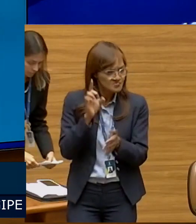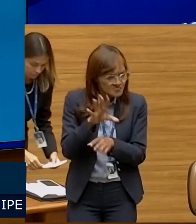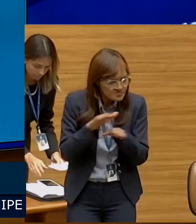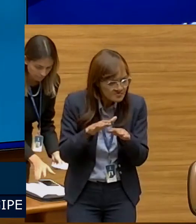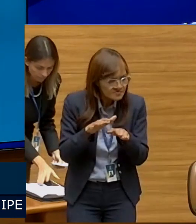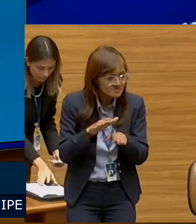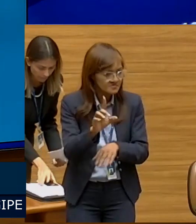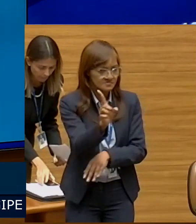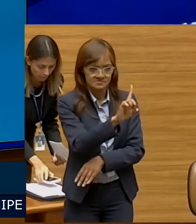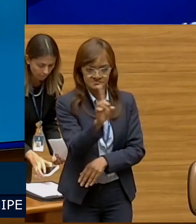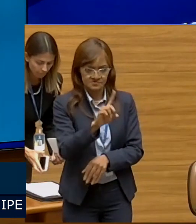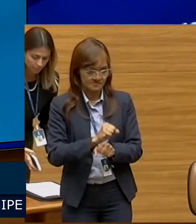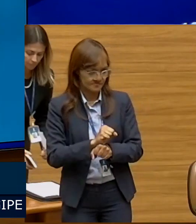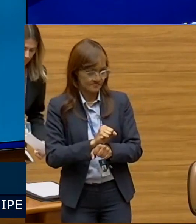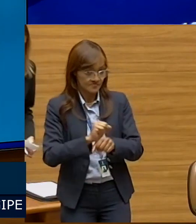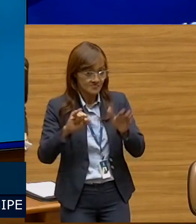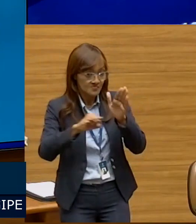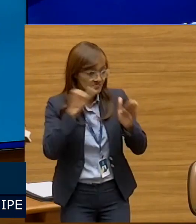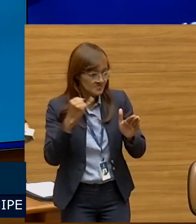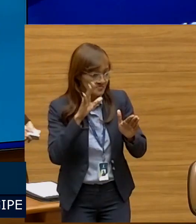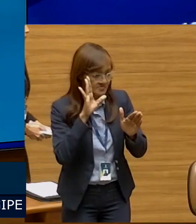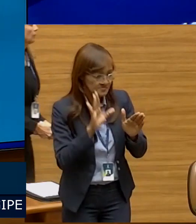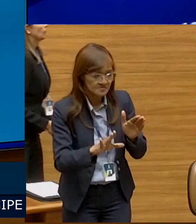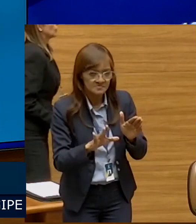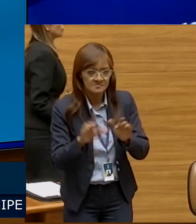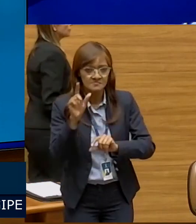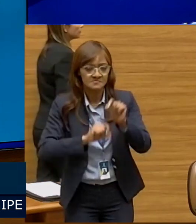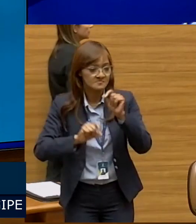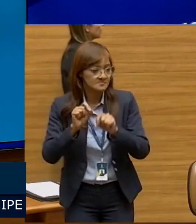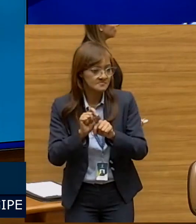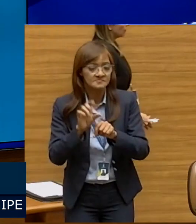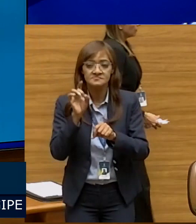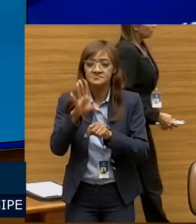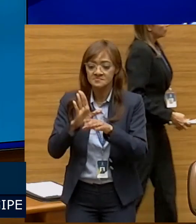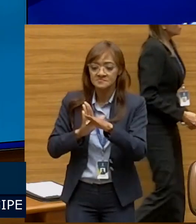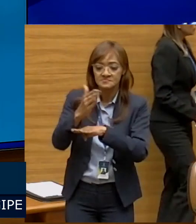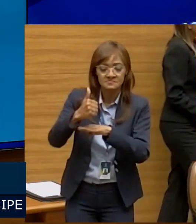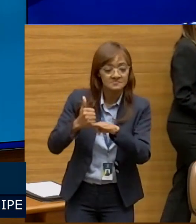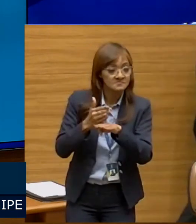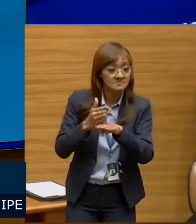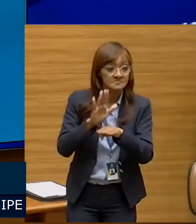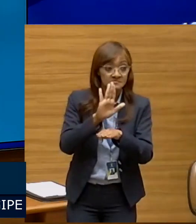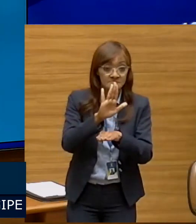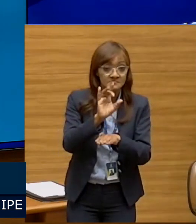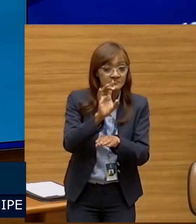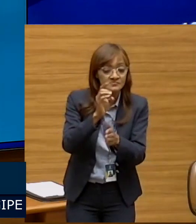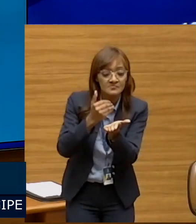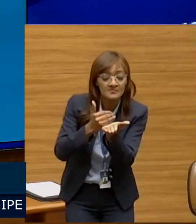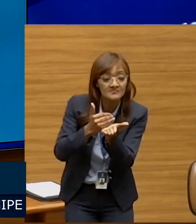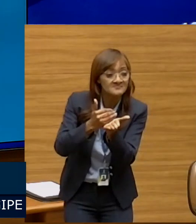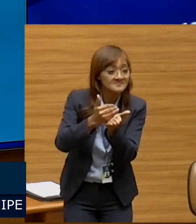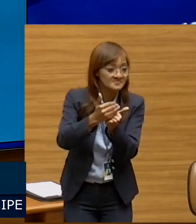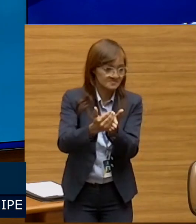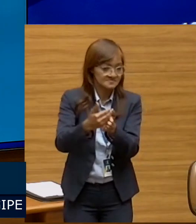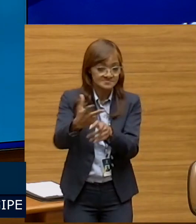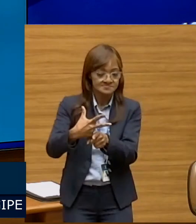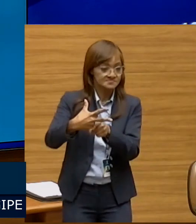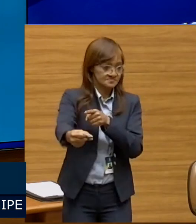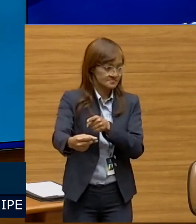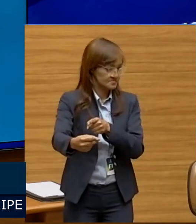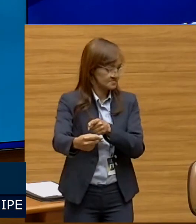Contratar tradutores e intérpretes de Libras é uma via de quebrar, é o caminho que se inicia para a gente vencer a barreira